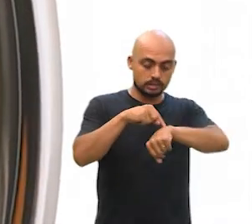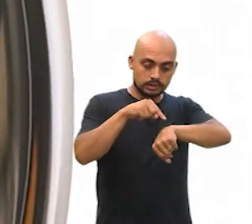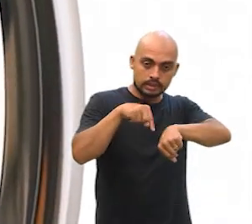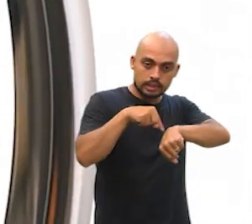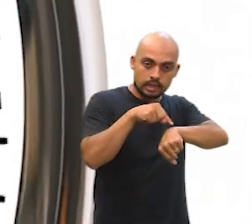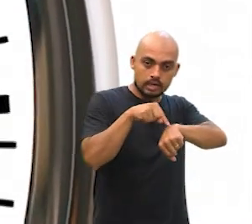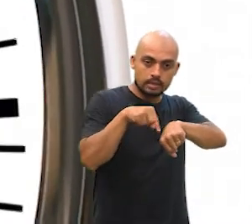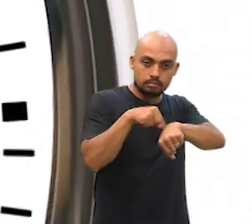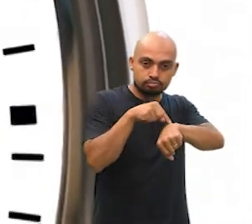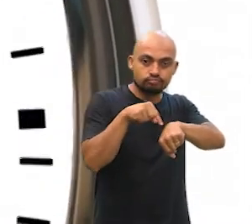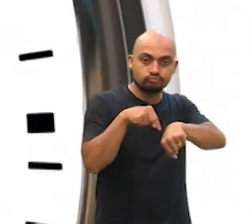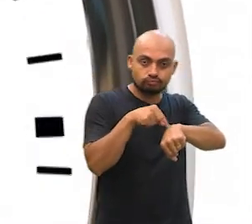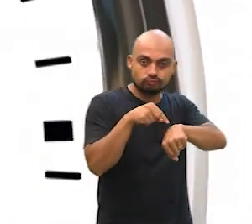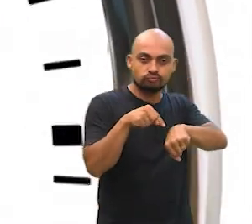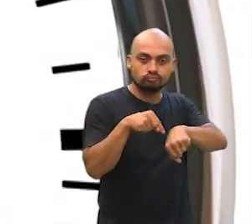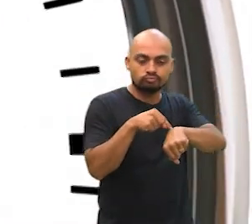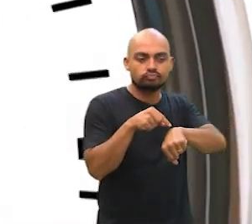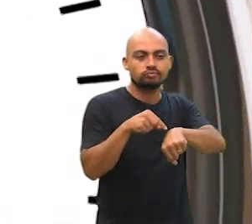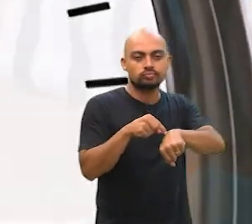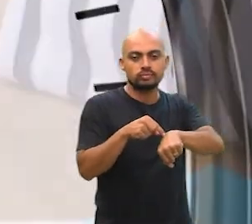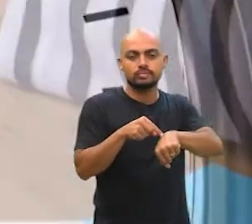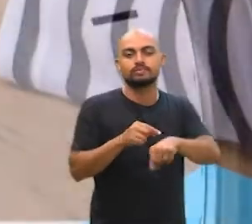tempo para